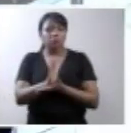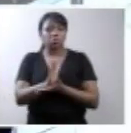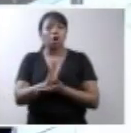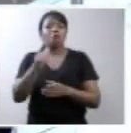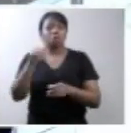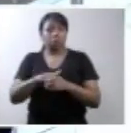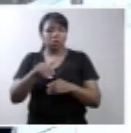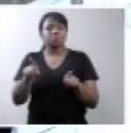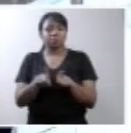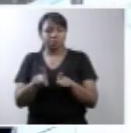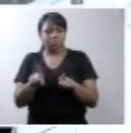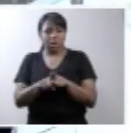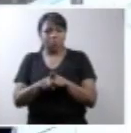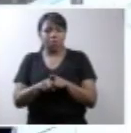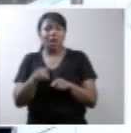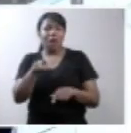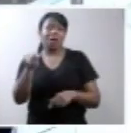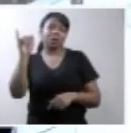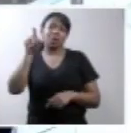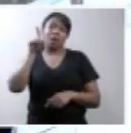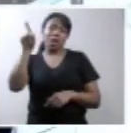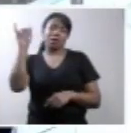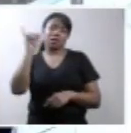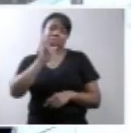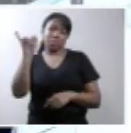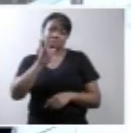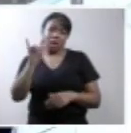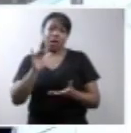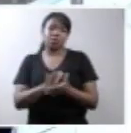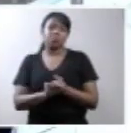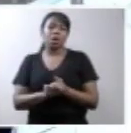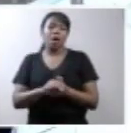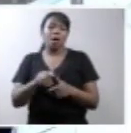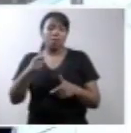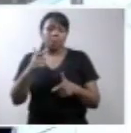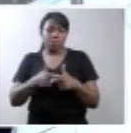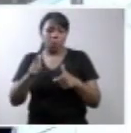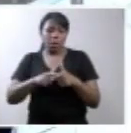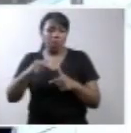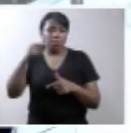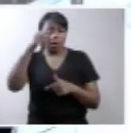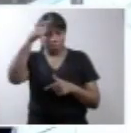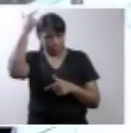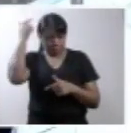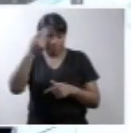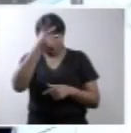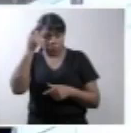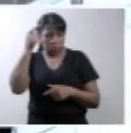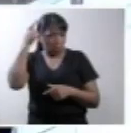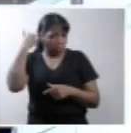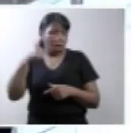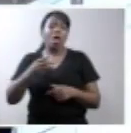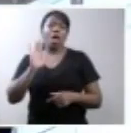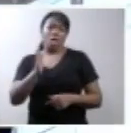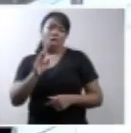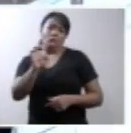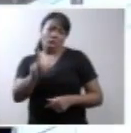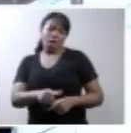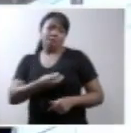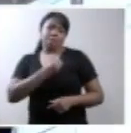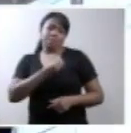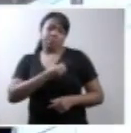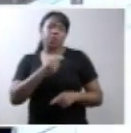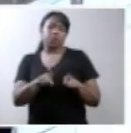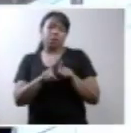aprovado por unanimidade pelo comitê natural de bioética da Itália afirma o anencéfalo é uma pessoa viva e